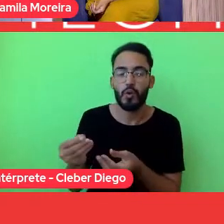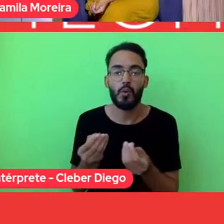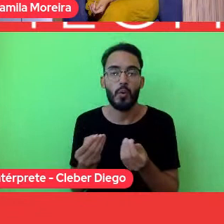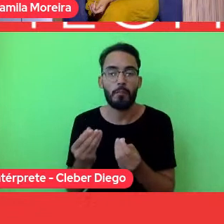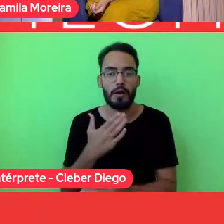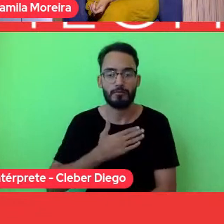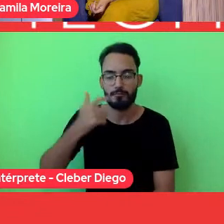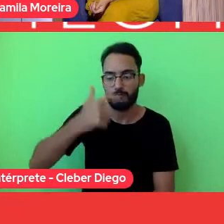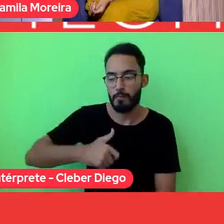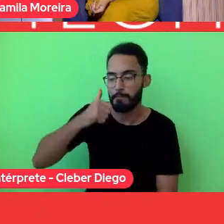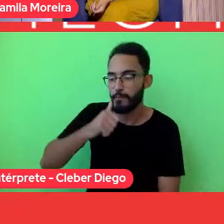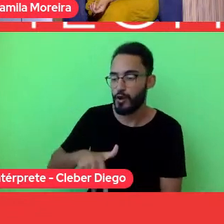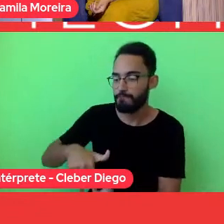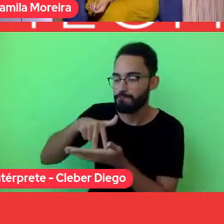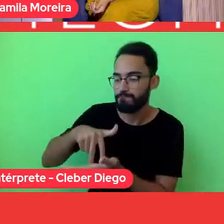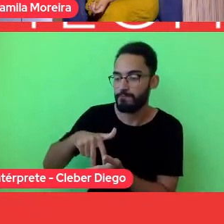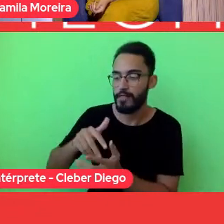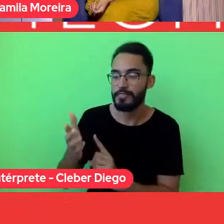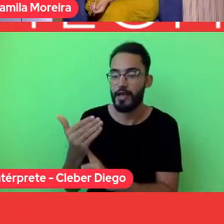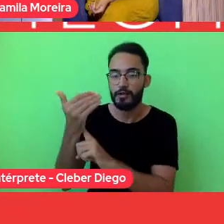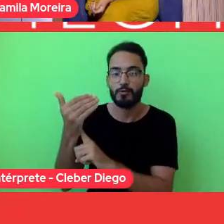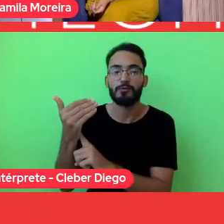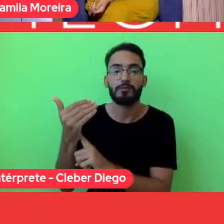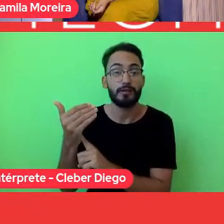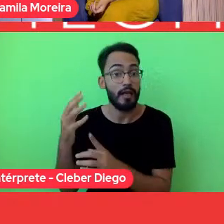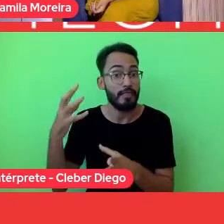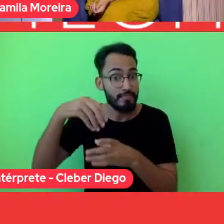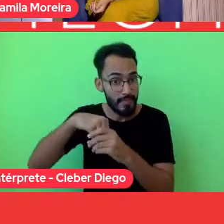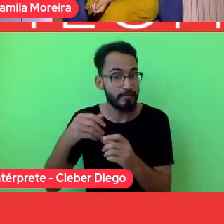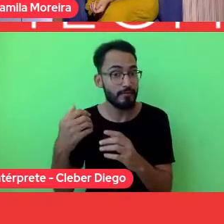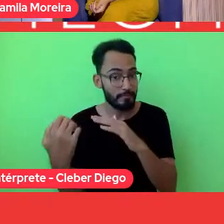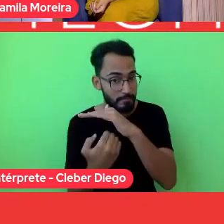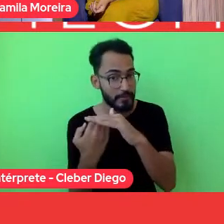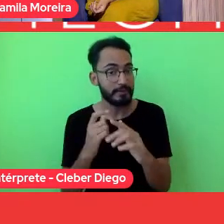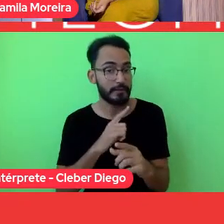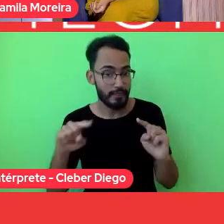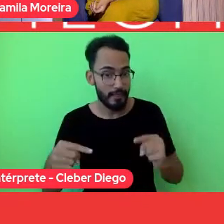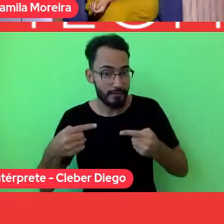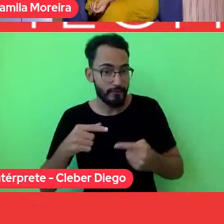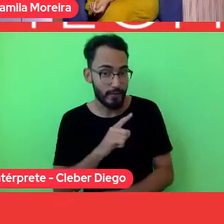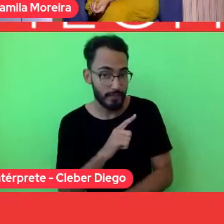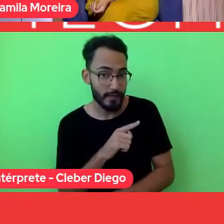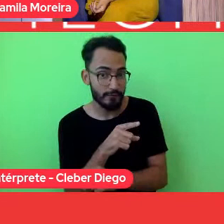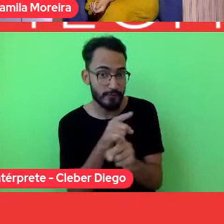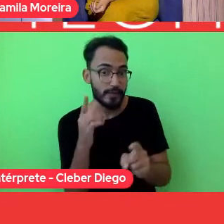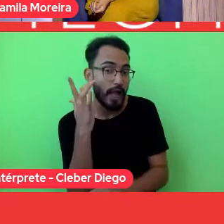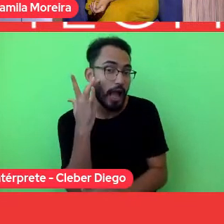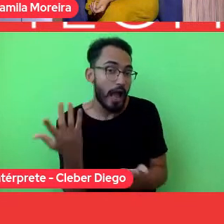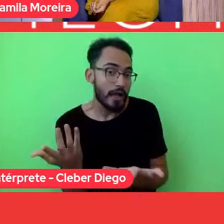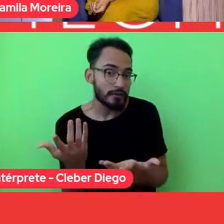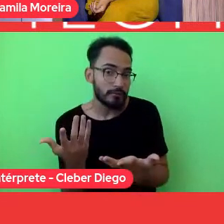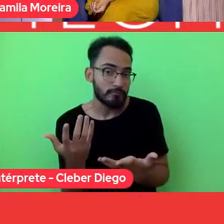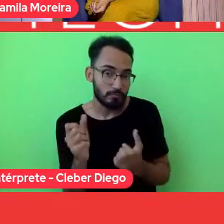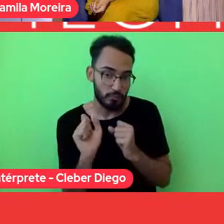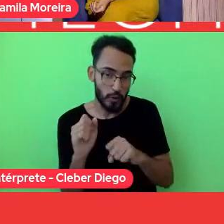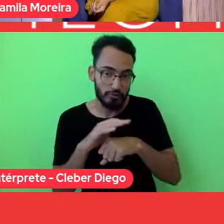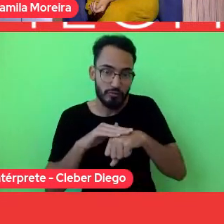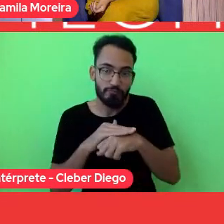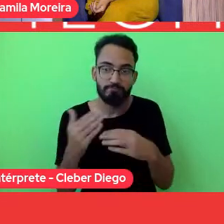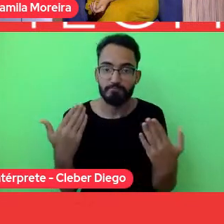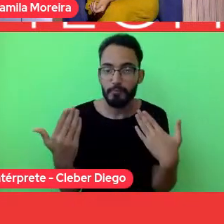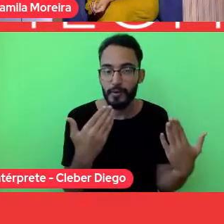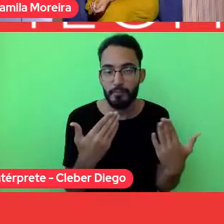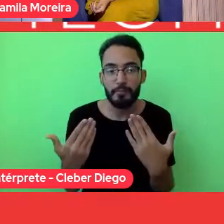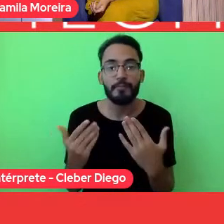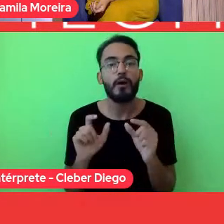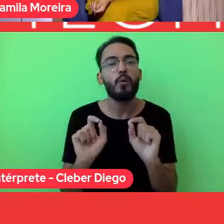uma mulher dentro da tecnologia, desafios até dentro da empresa, se vocês acham válidos, né? coerentes de trazer, mas o que,